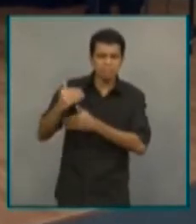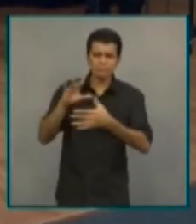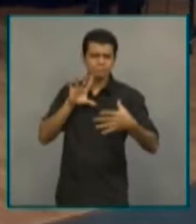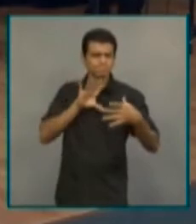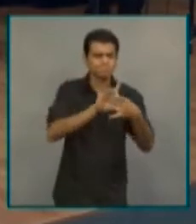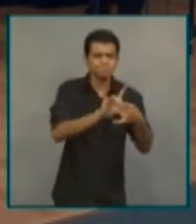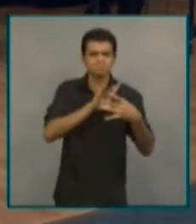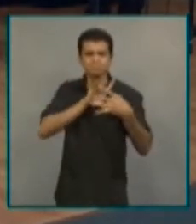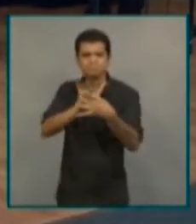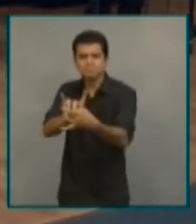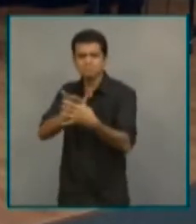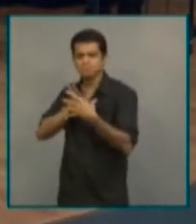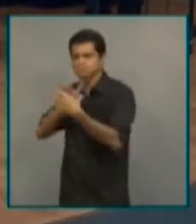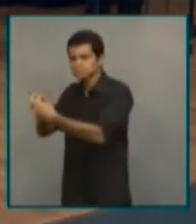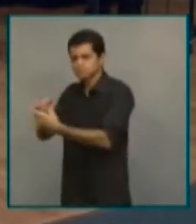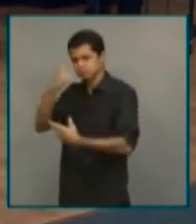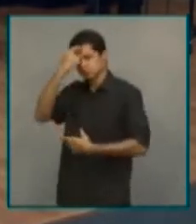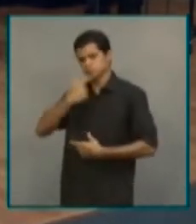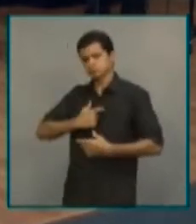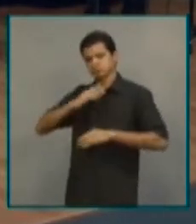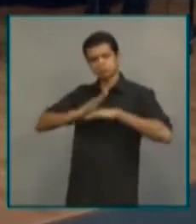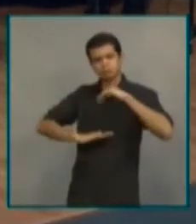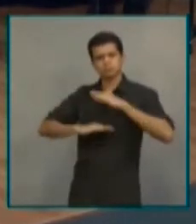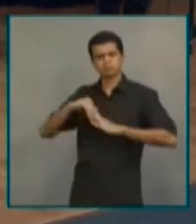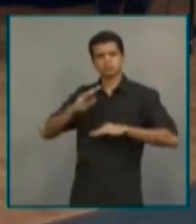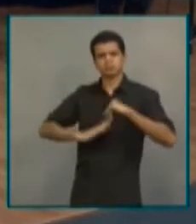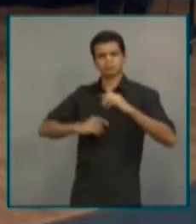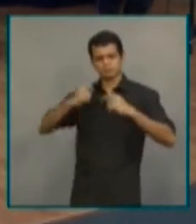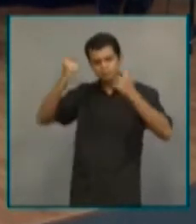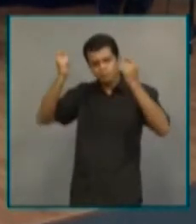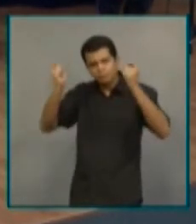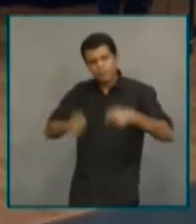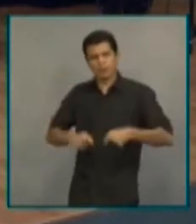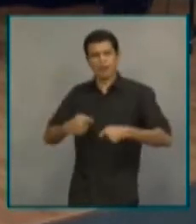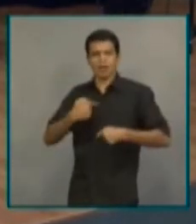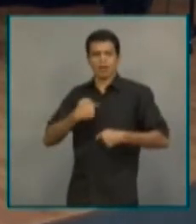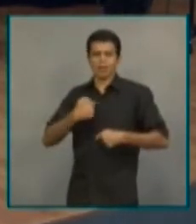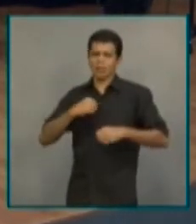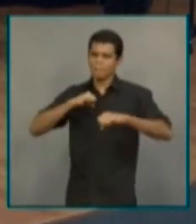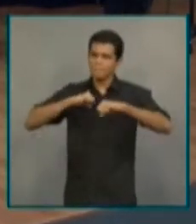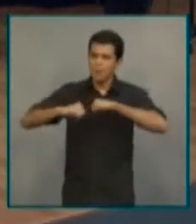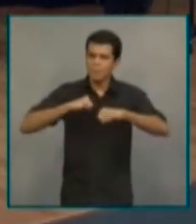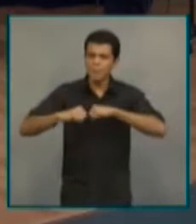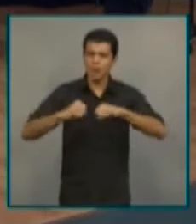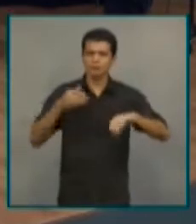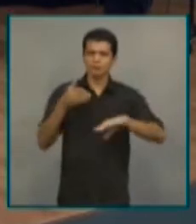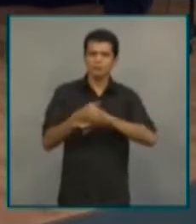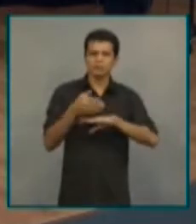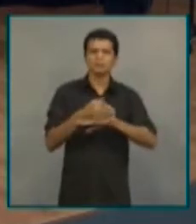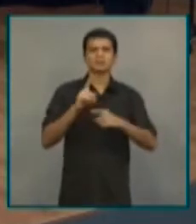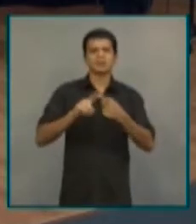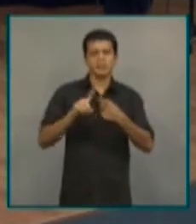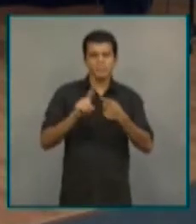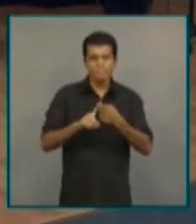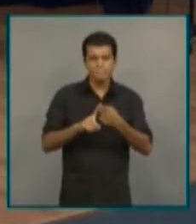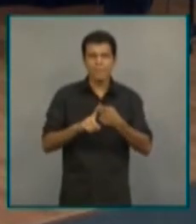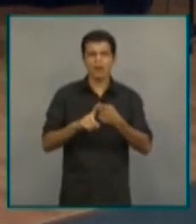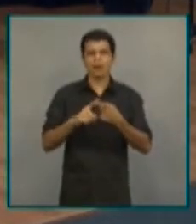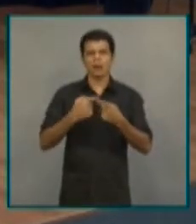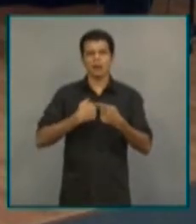advocacia. Estou preparado para participar do debate, como também para